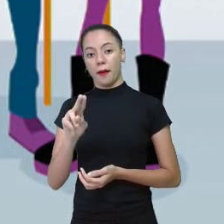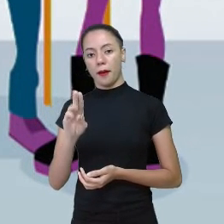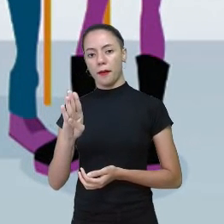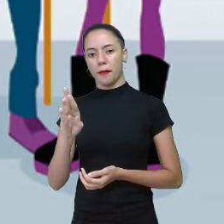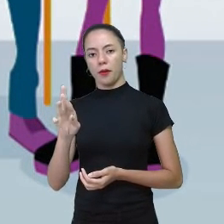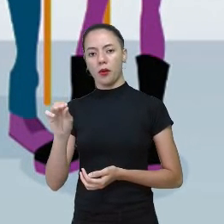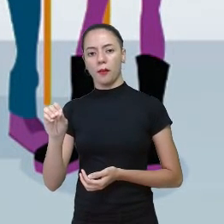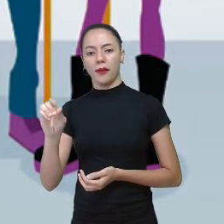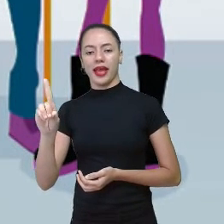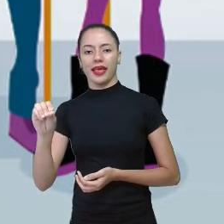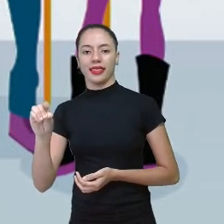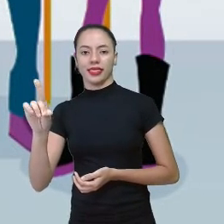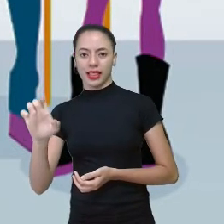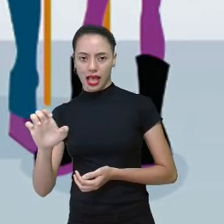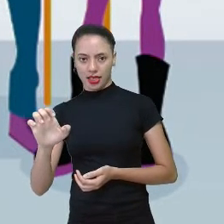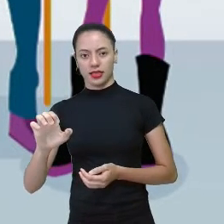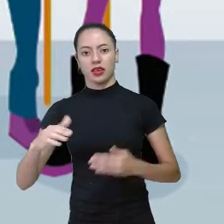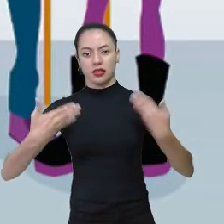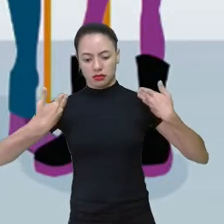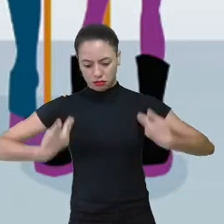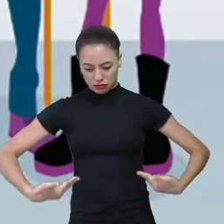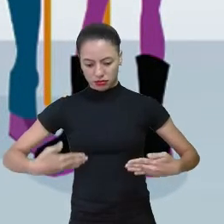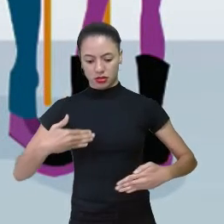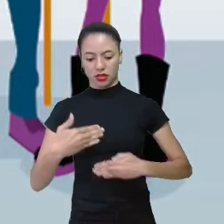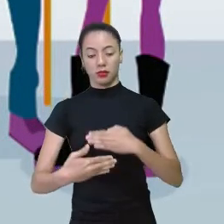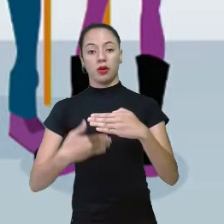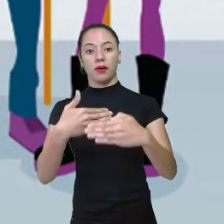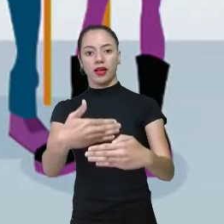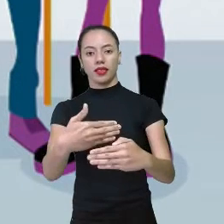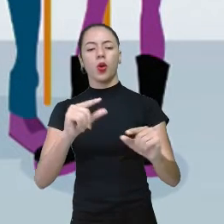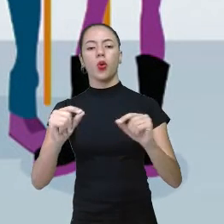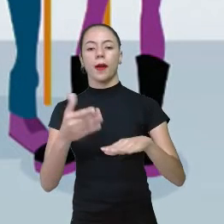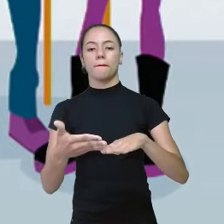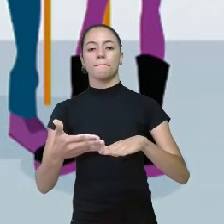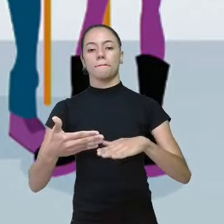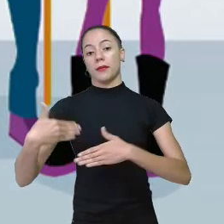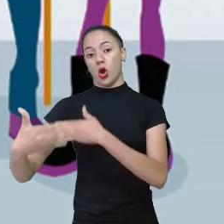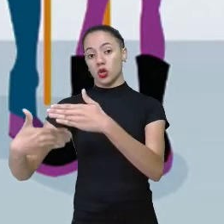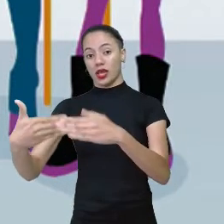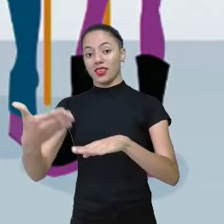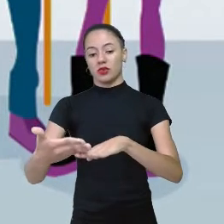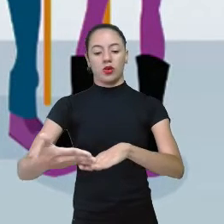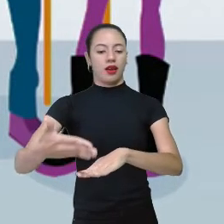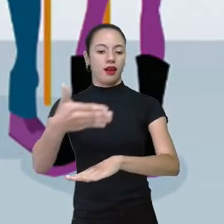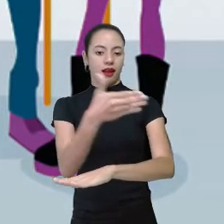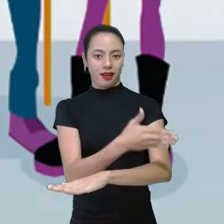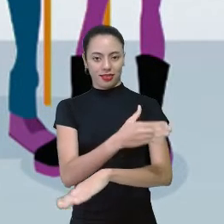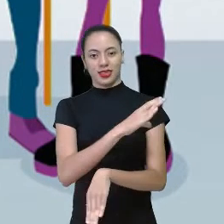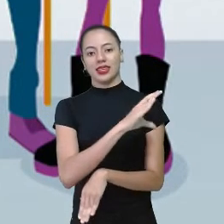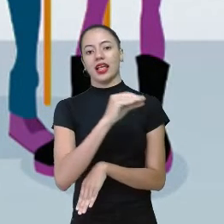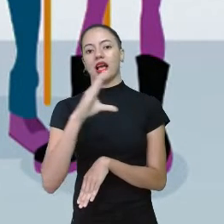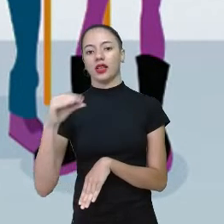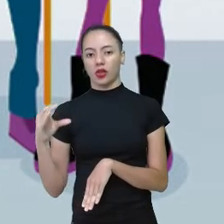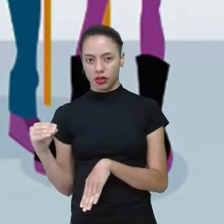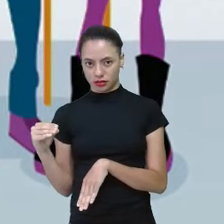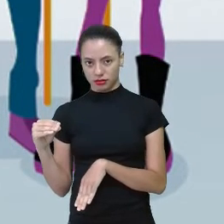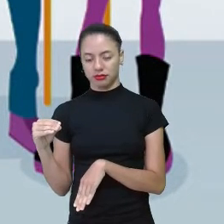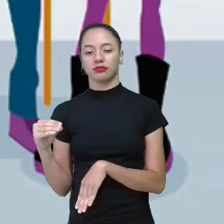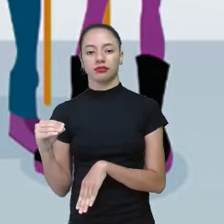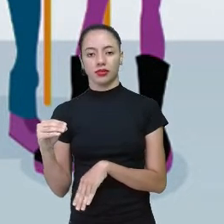porque a puberdade é o processo anterior, ou seja, o que vem antes da adolescência, a